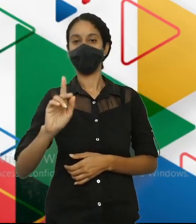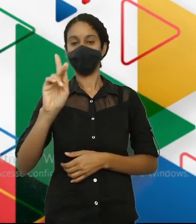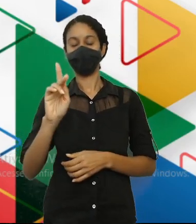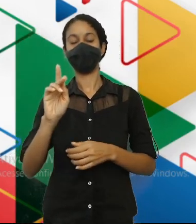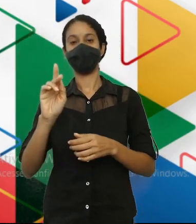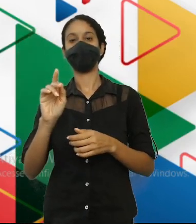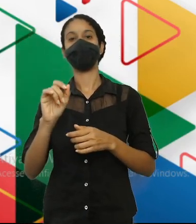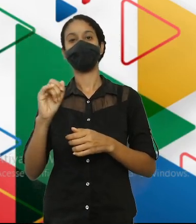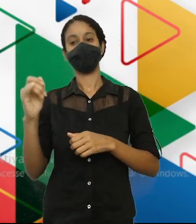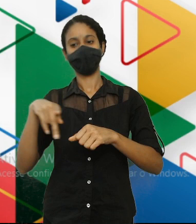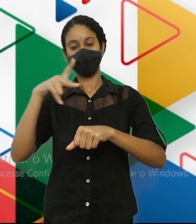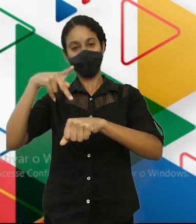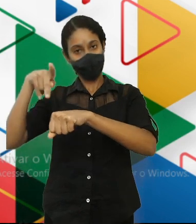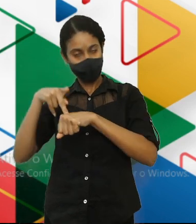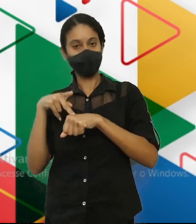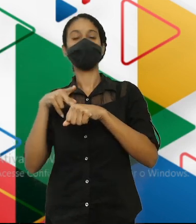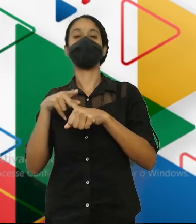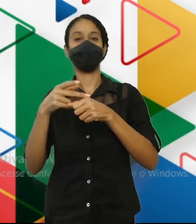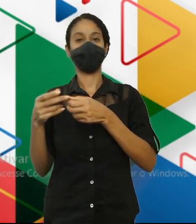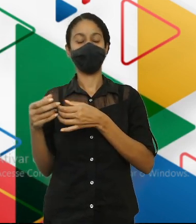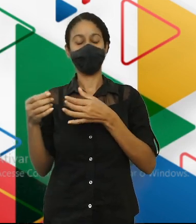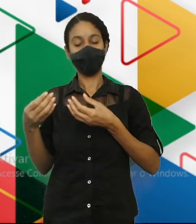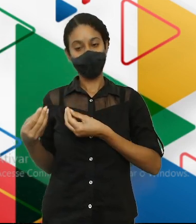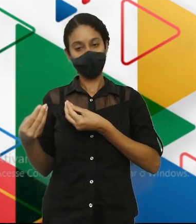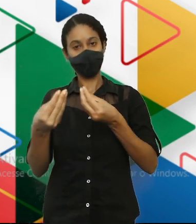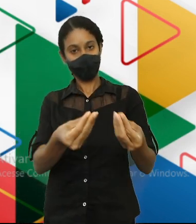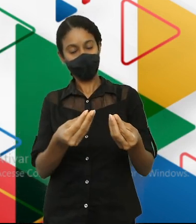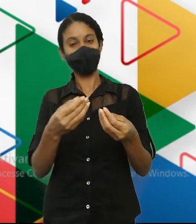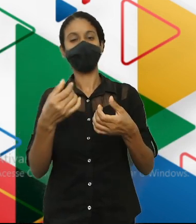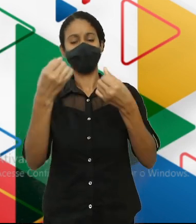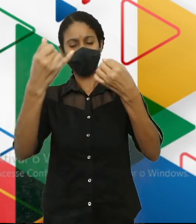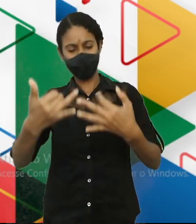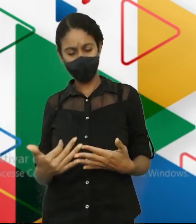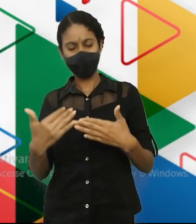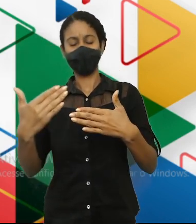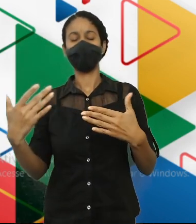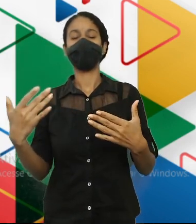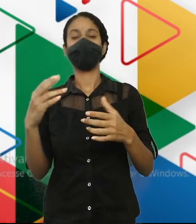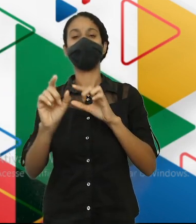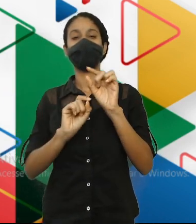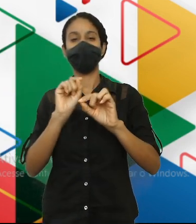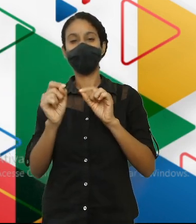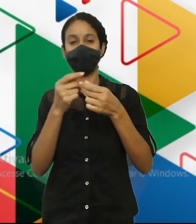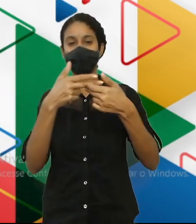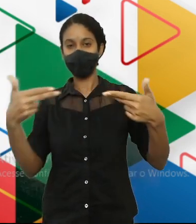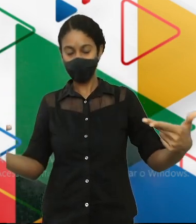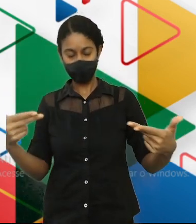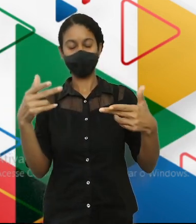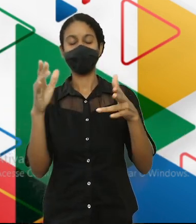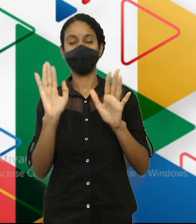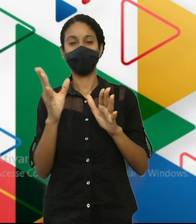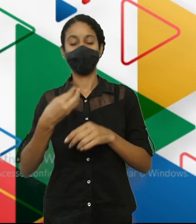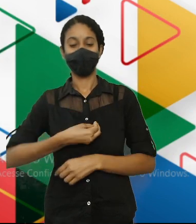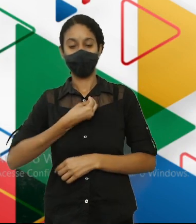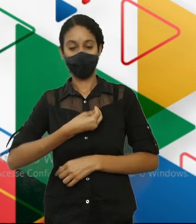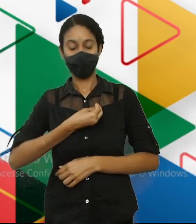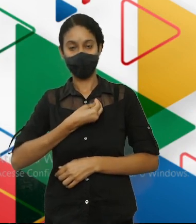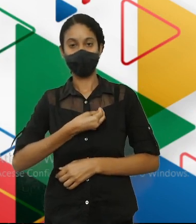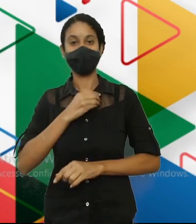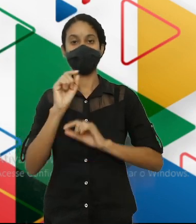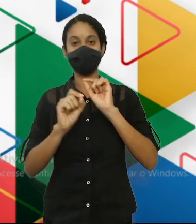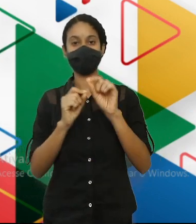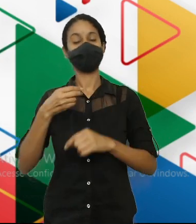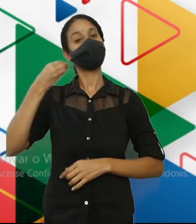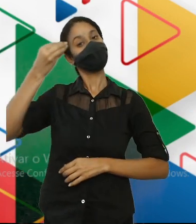mais que o lucro deles. A gente tem falado sobre a uberização, sobre o processo de uberização, mas todo mundo tem vivenciado